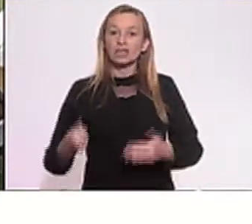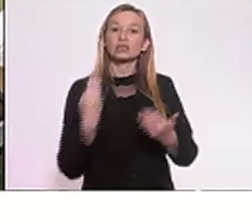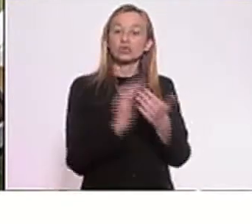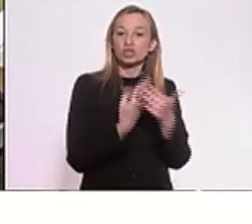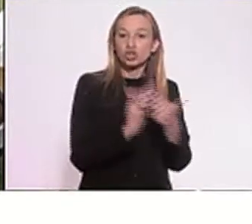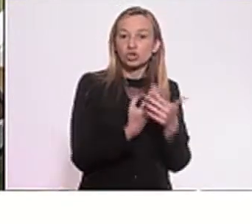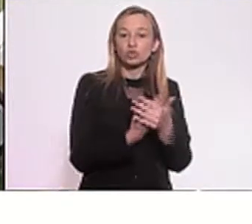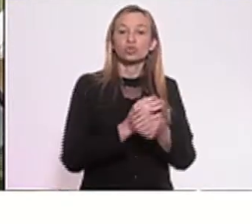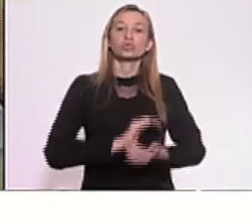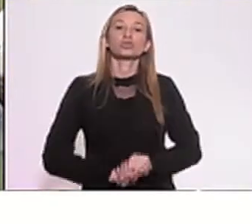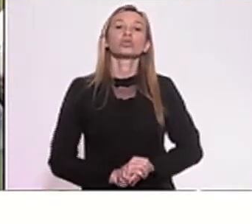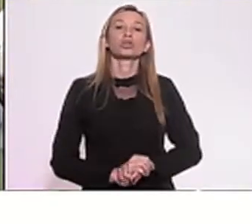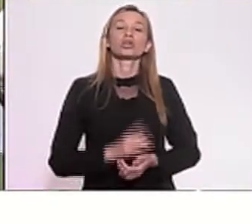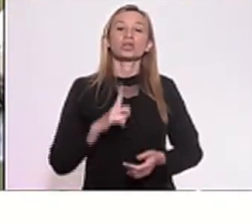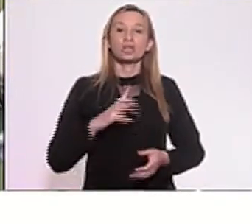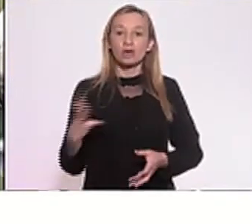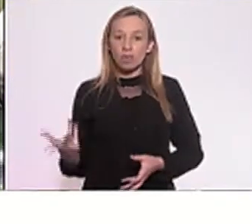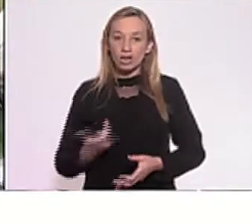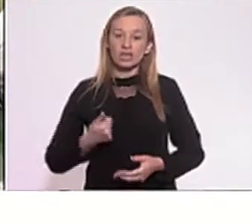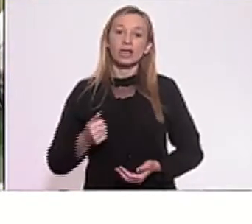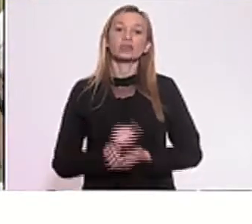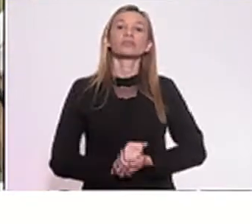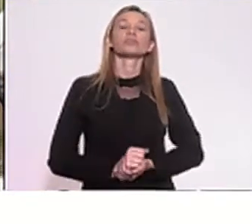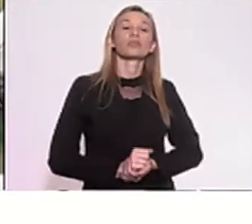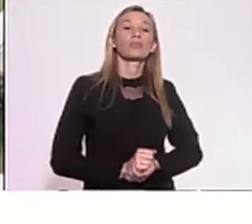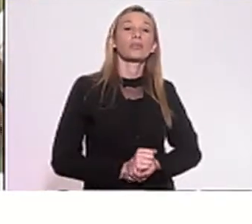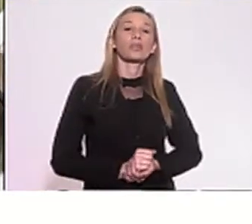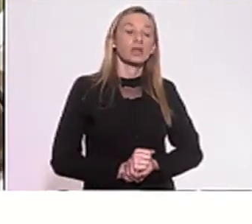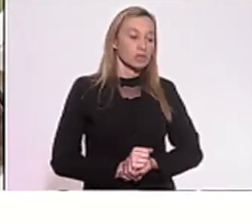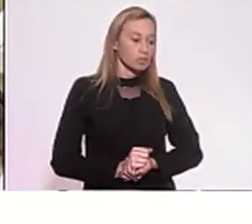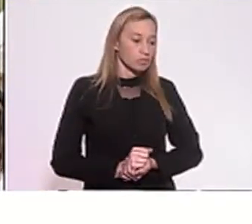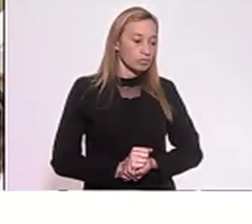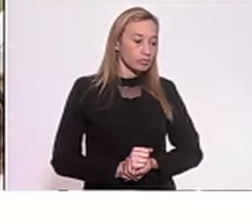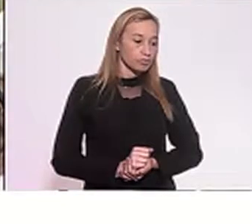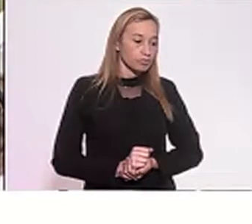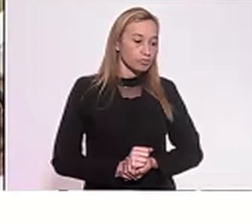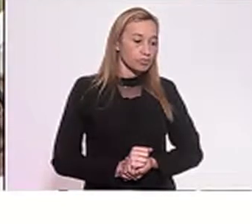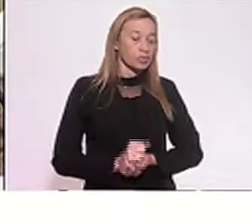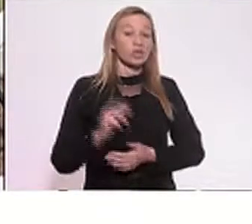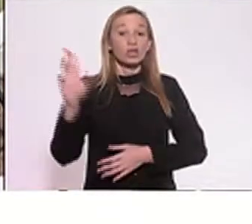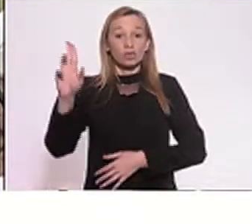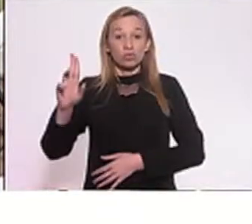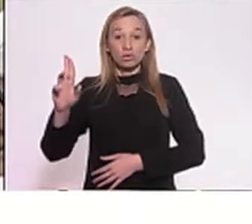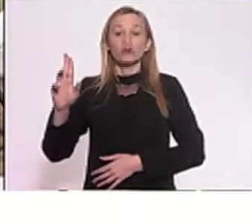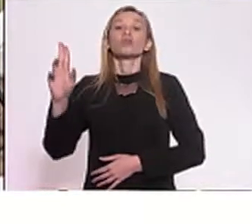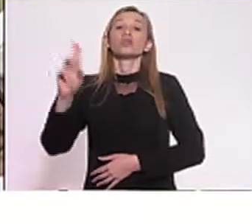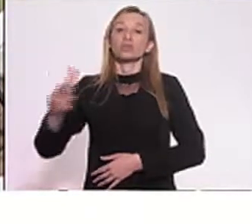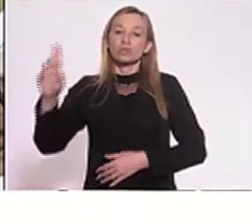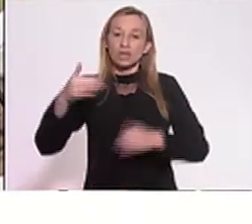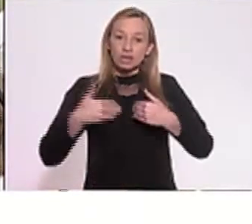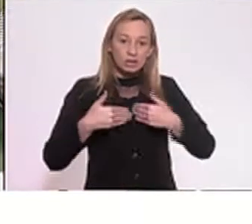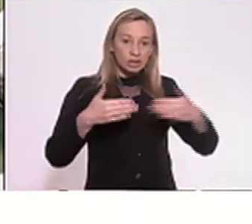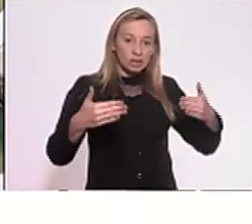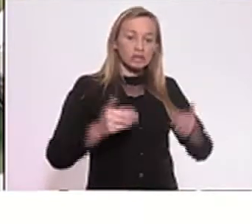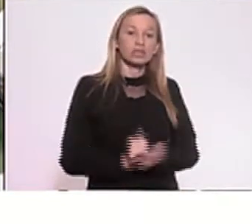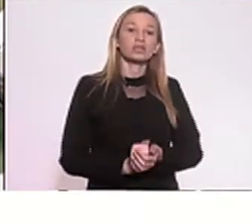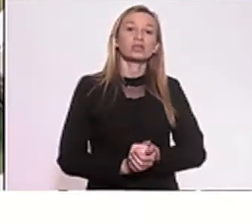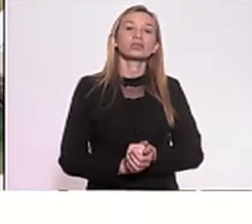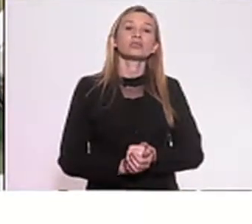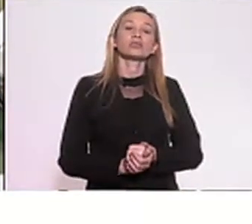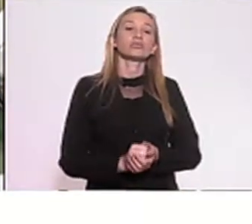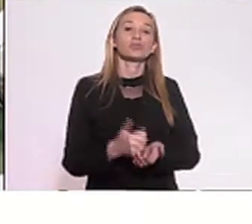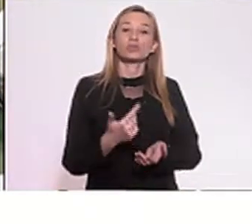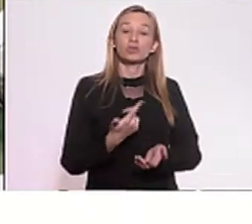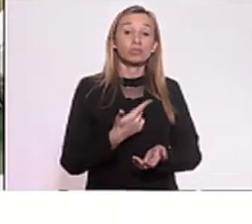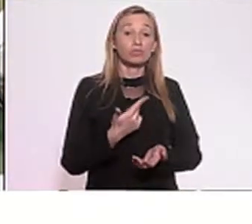prover atendimento de qualidade. Combater a abertura de faculdades de medicina e de enfermagem sem condições de preparar